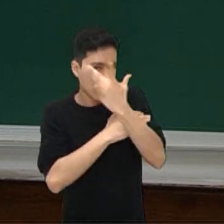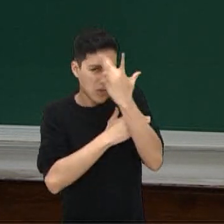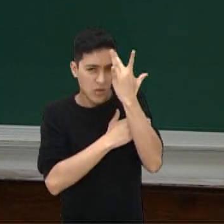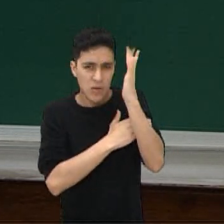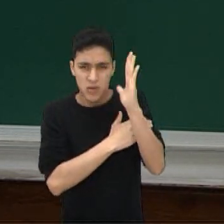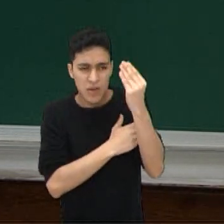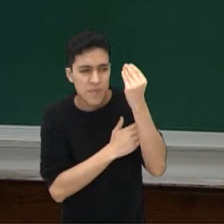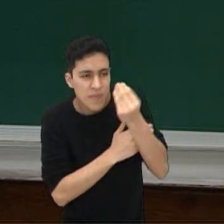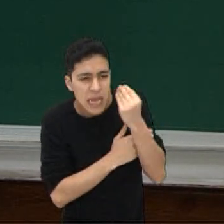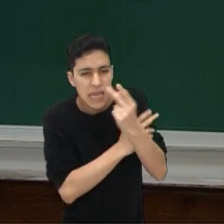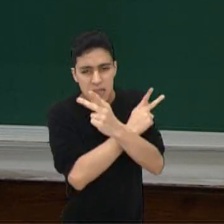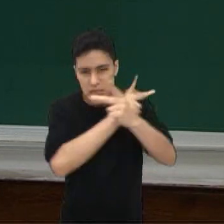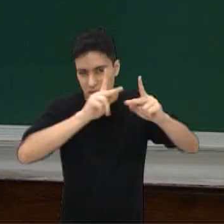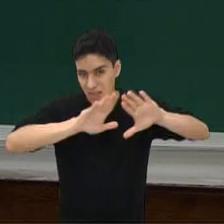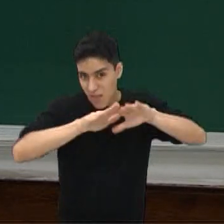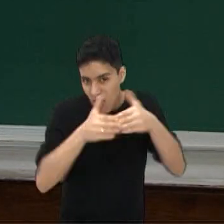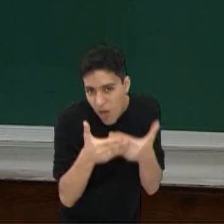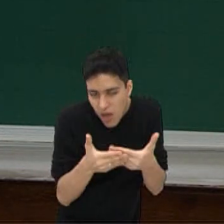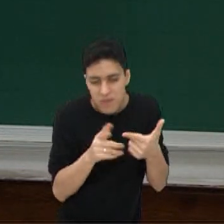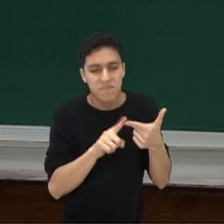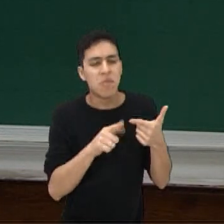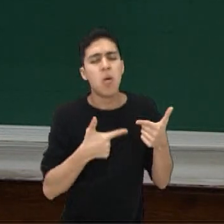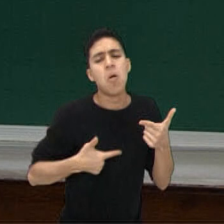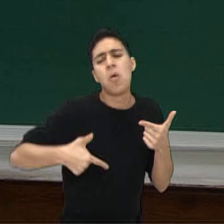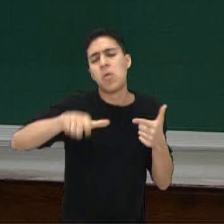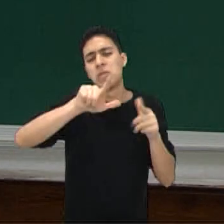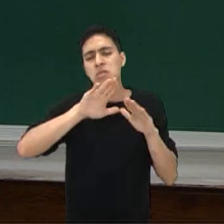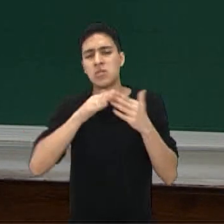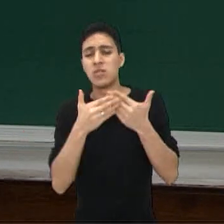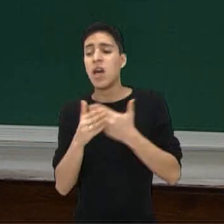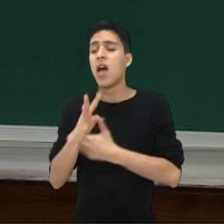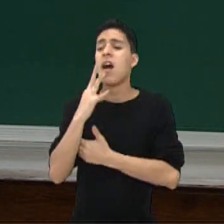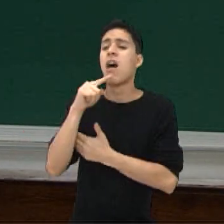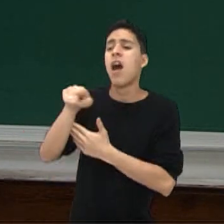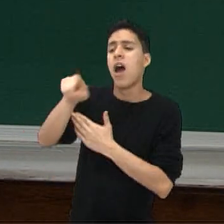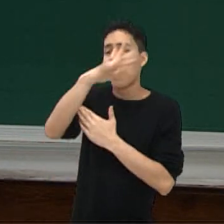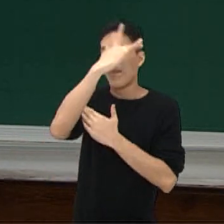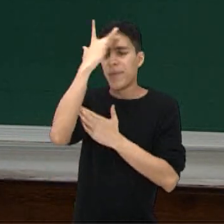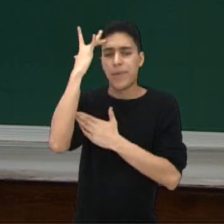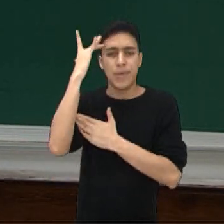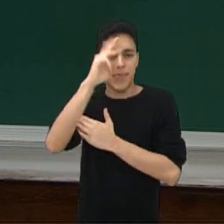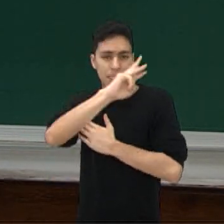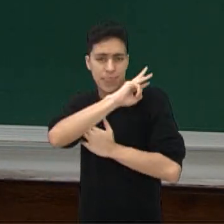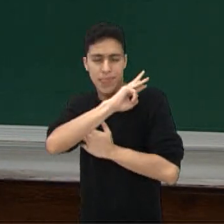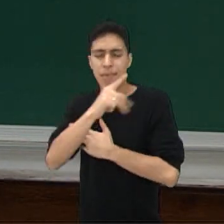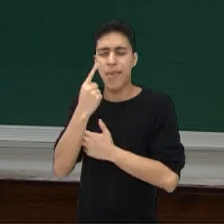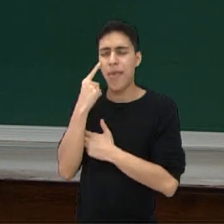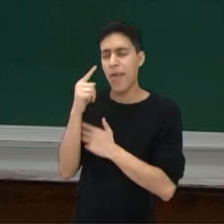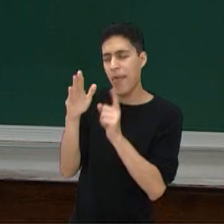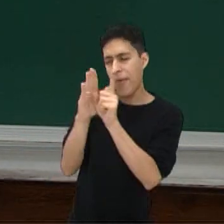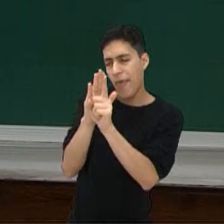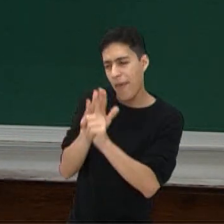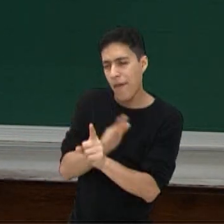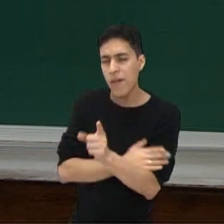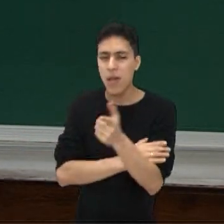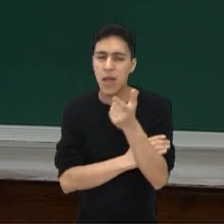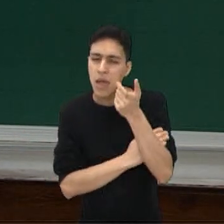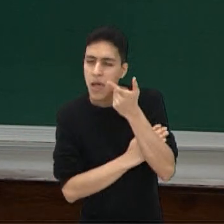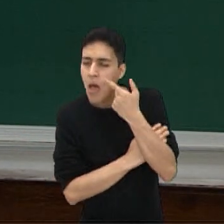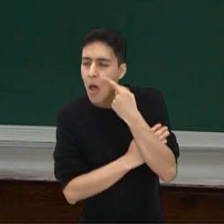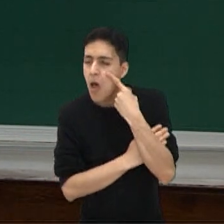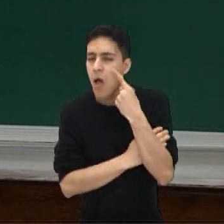isso ali no teu colégio mesmo, ou de outros colégios que você conhece, manda a reportagem, fala, estou fazendo essa